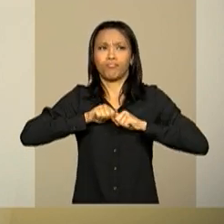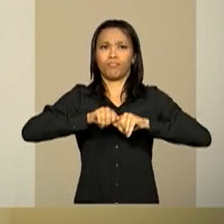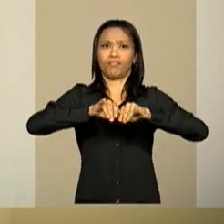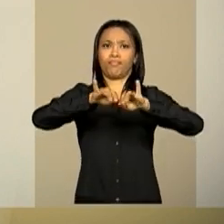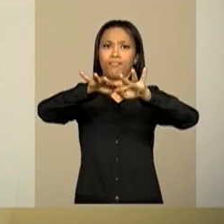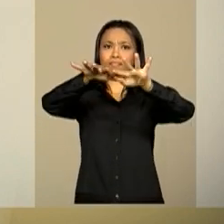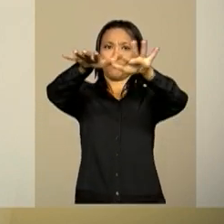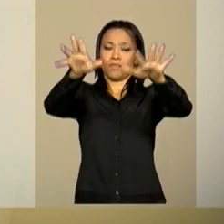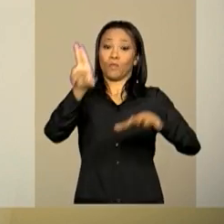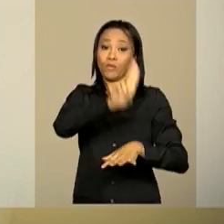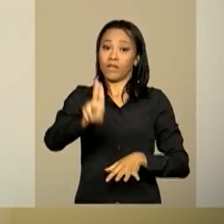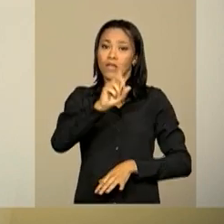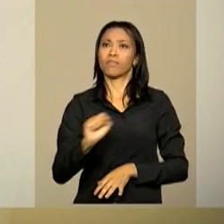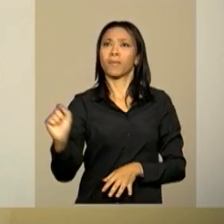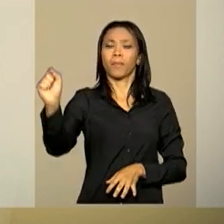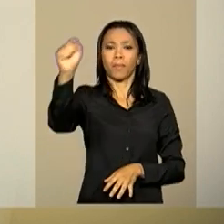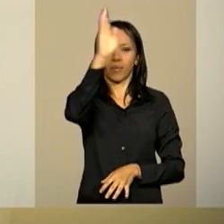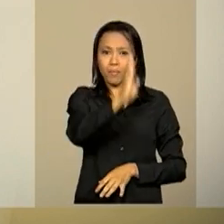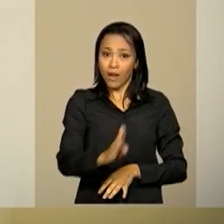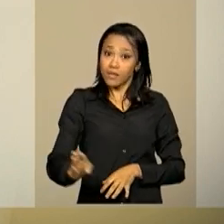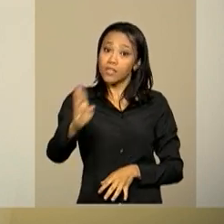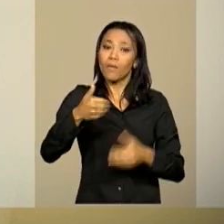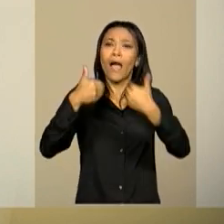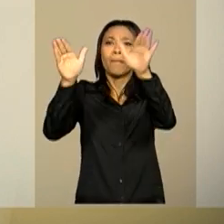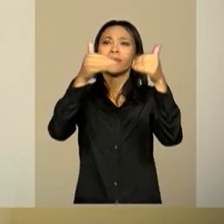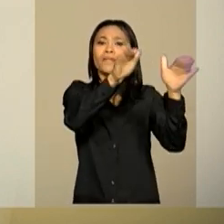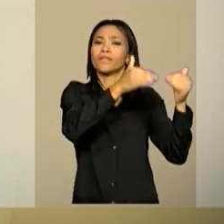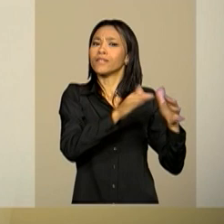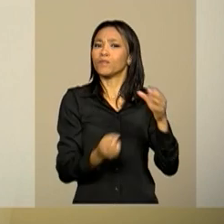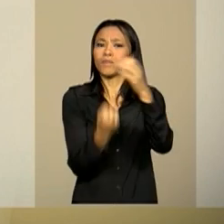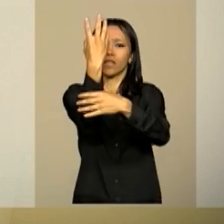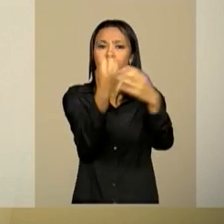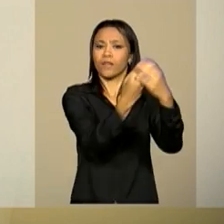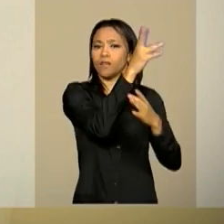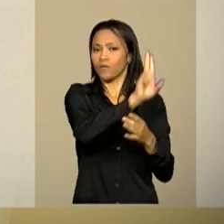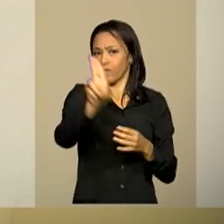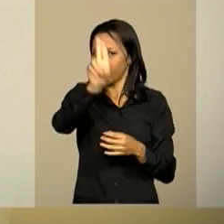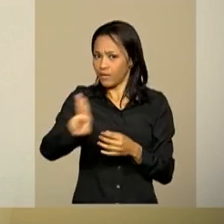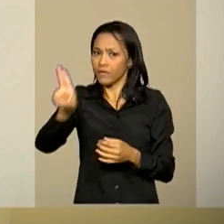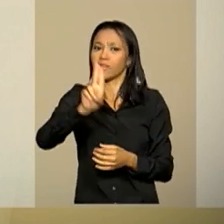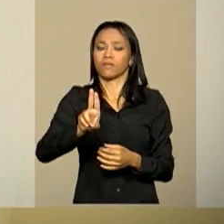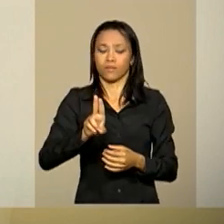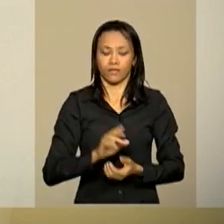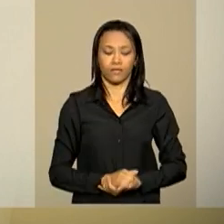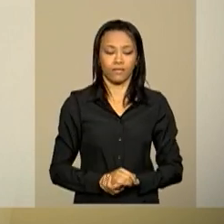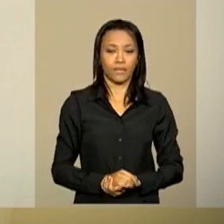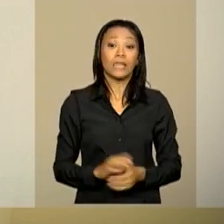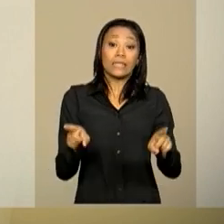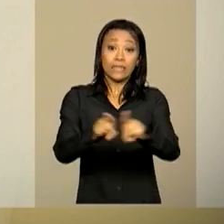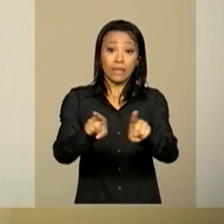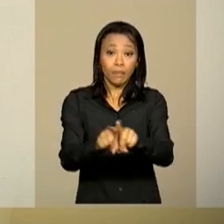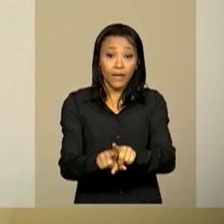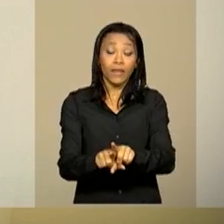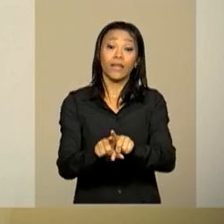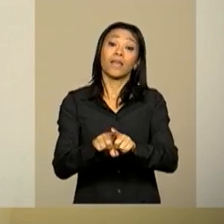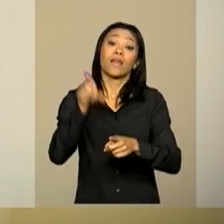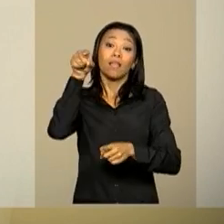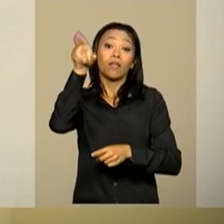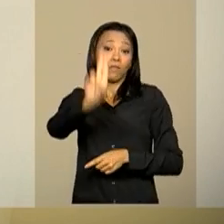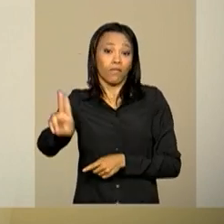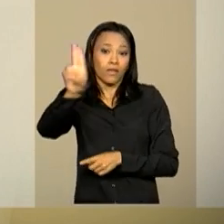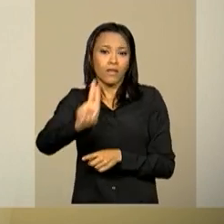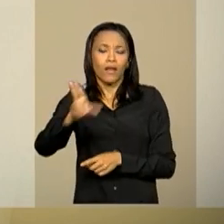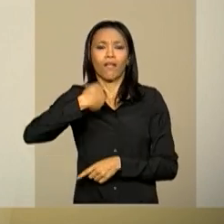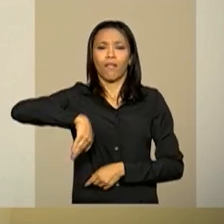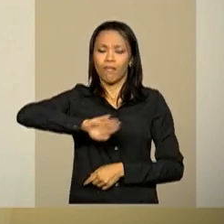ensino superior no Brasil abrindo Novos Campos e criando novas universidades também no ensino superior